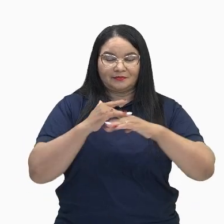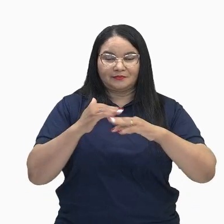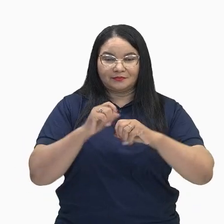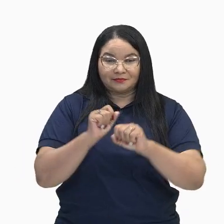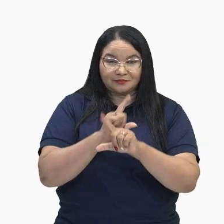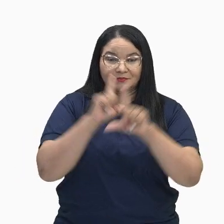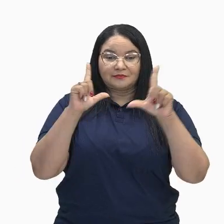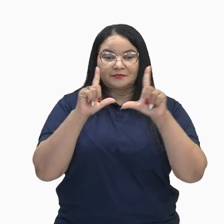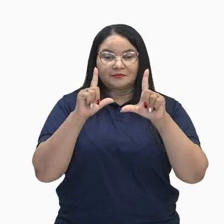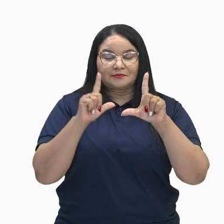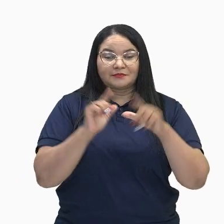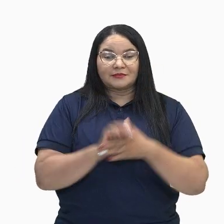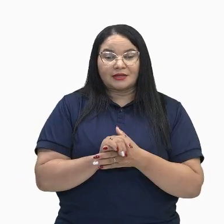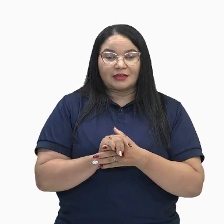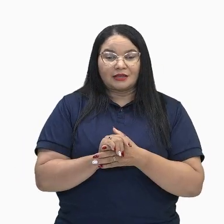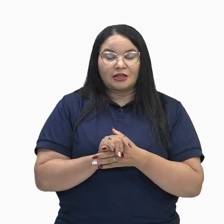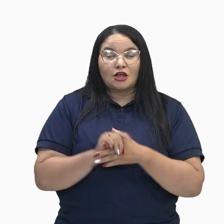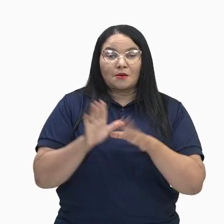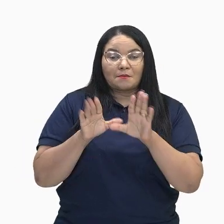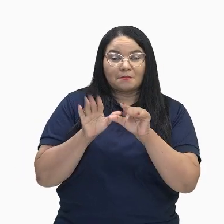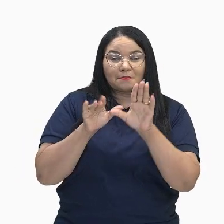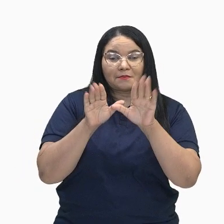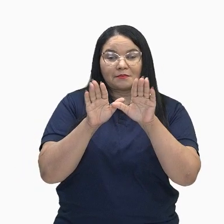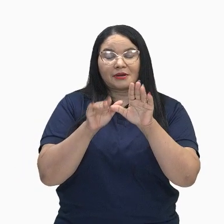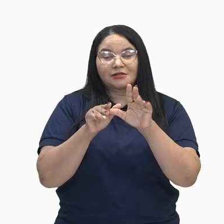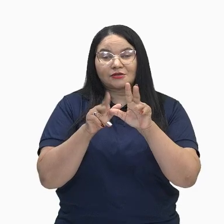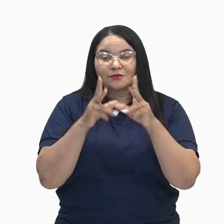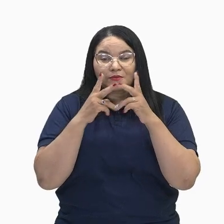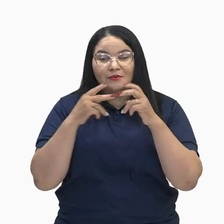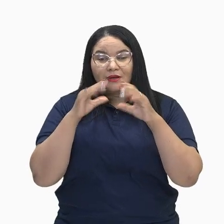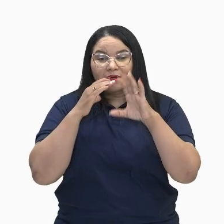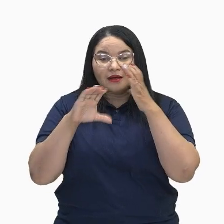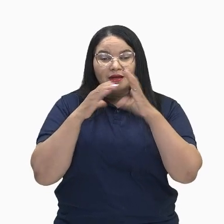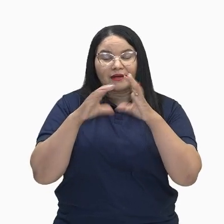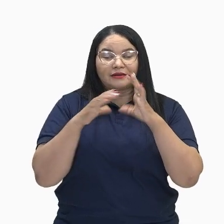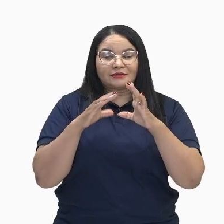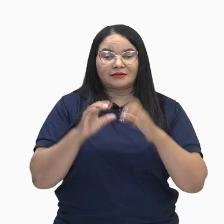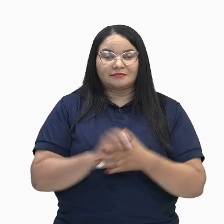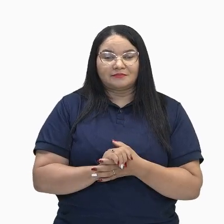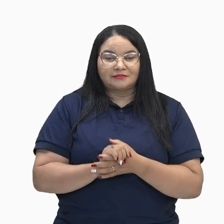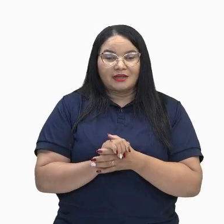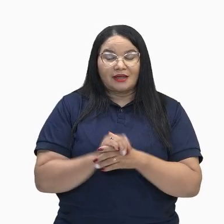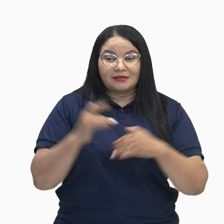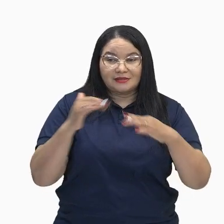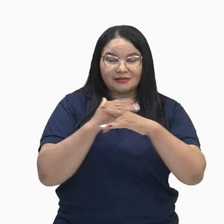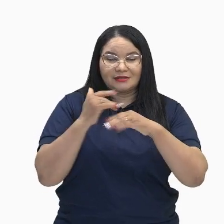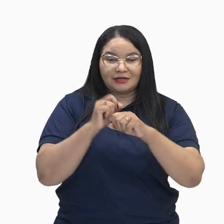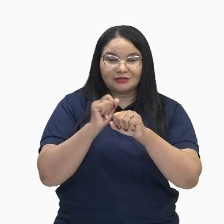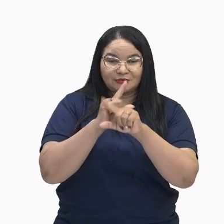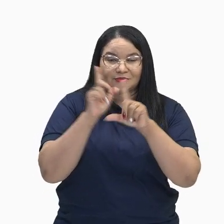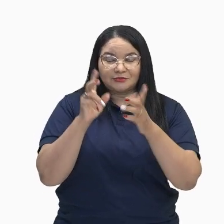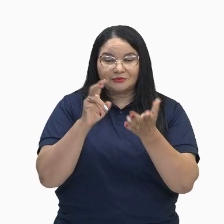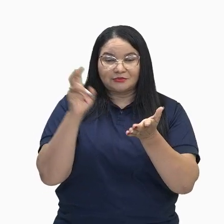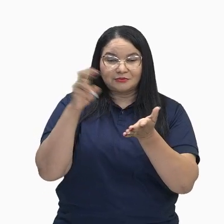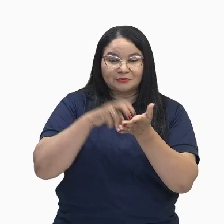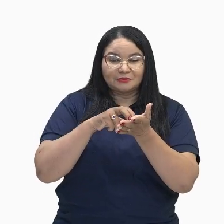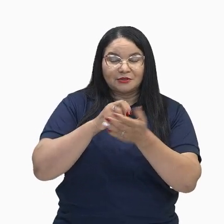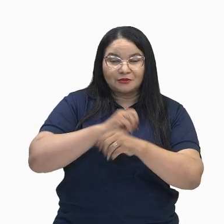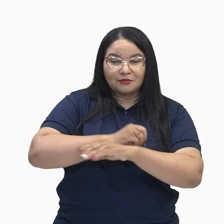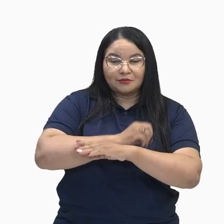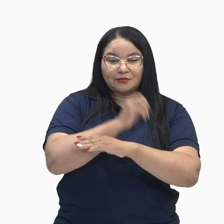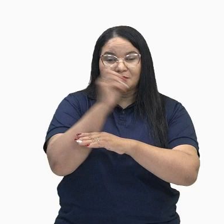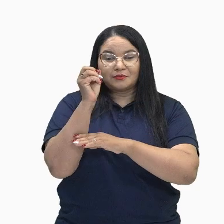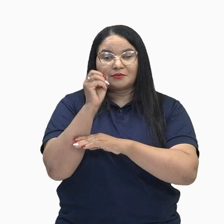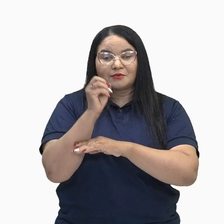pássaros cantam. A cidade acorda com o amanhecer de um novo olhar. Carros dançam e ônibus